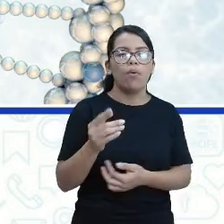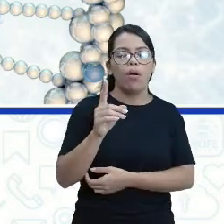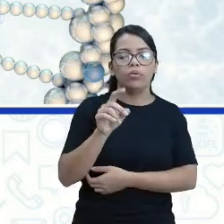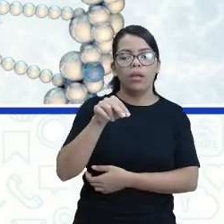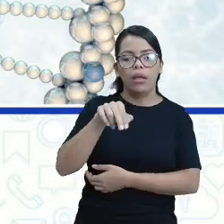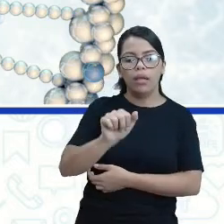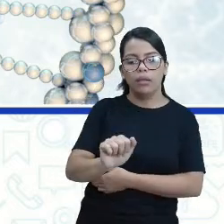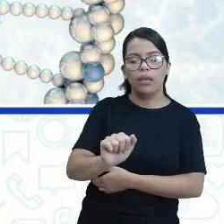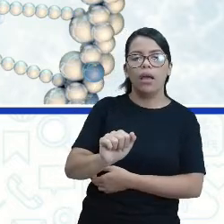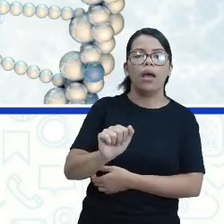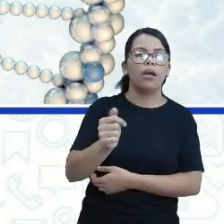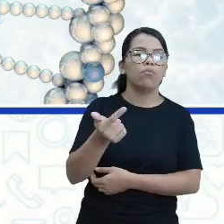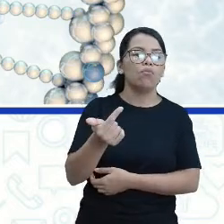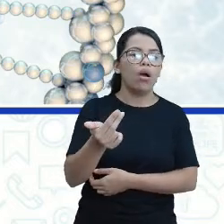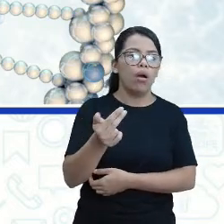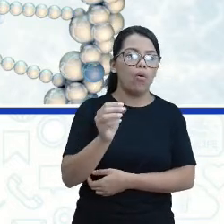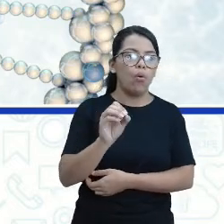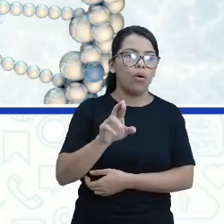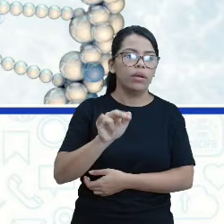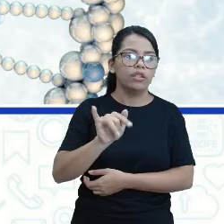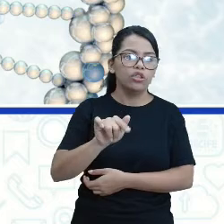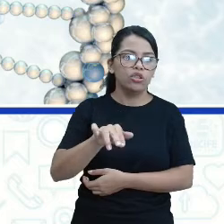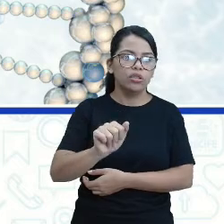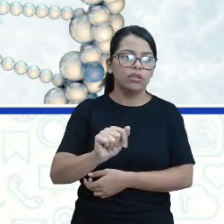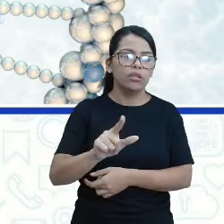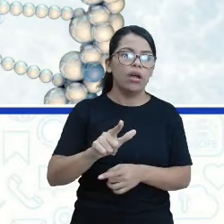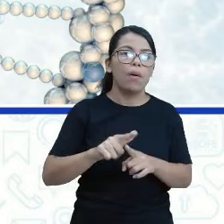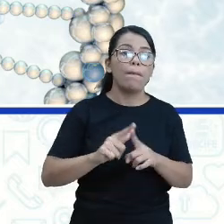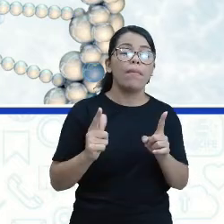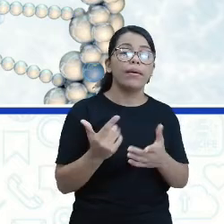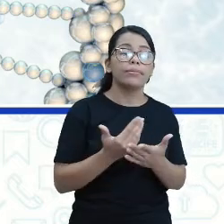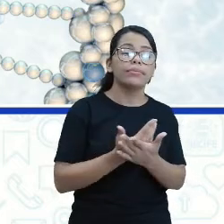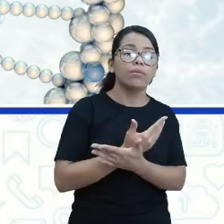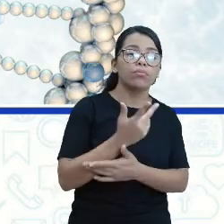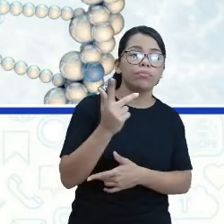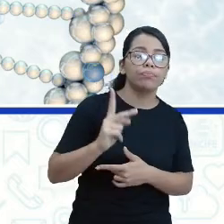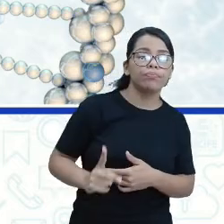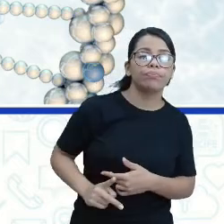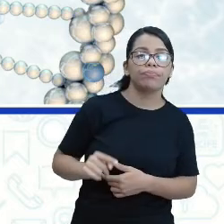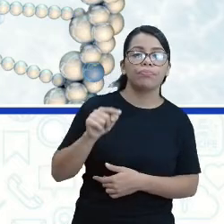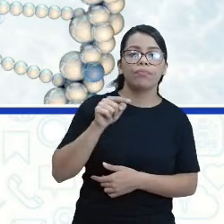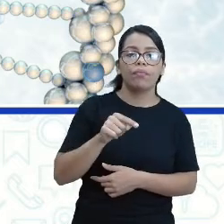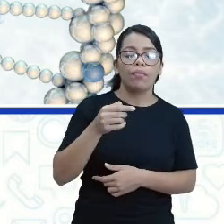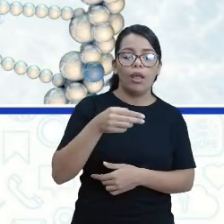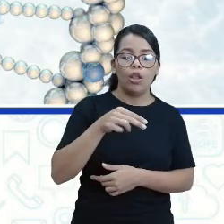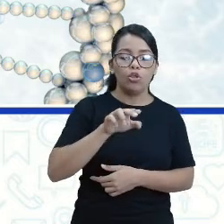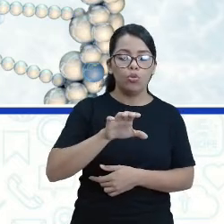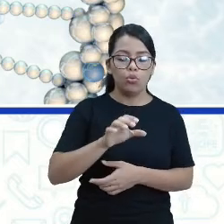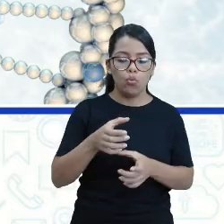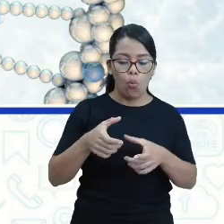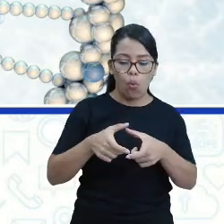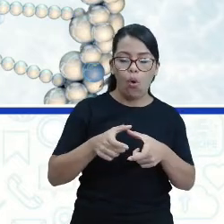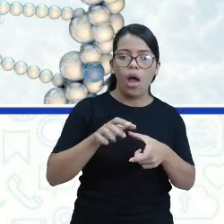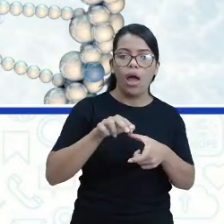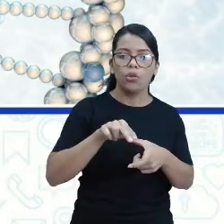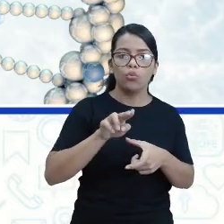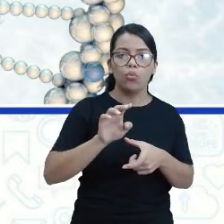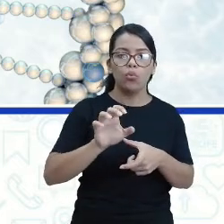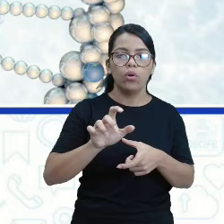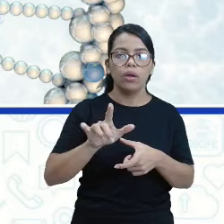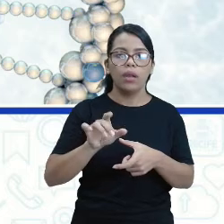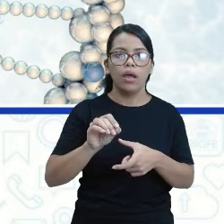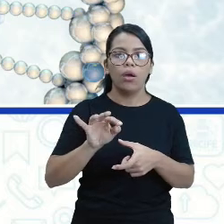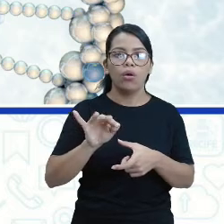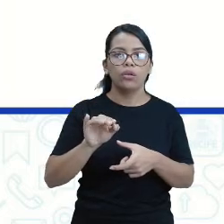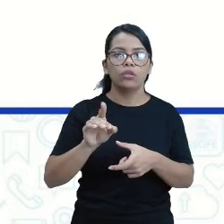certo? Mas, às vezes, né, essas alterações nessa sequência de nucleotídeos vai acontecer, tá certo? E é